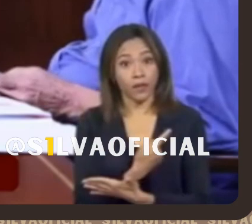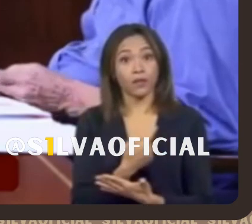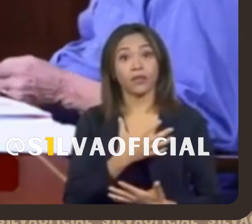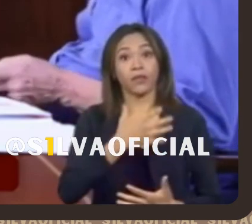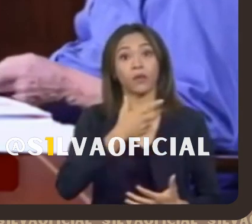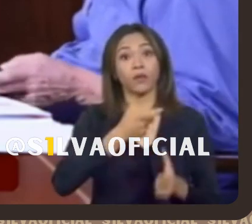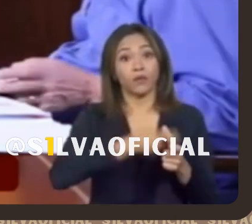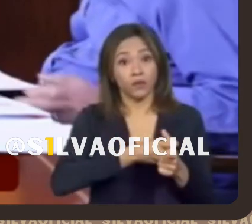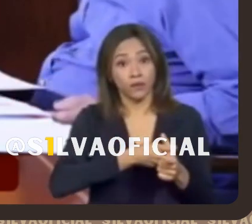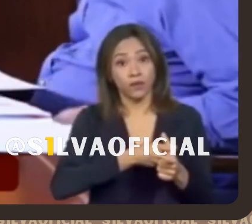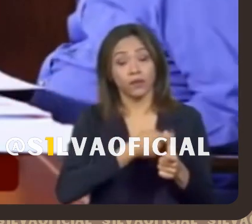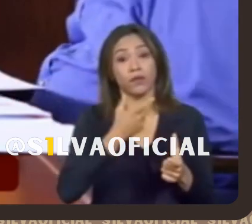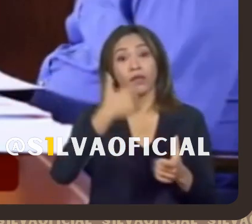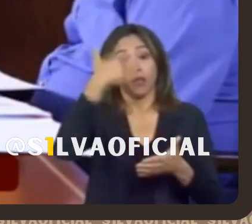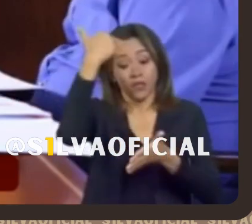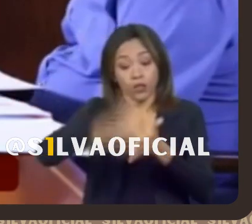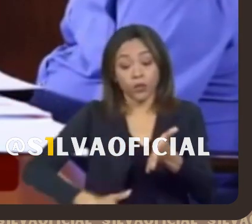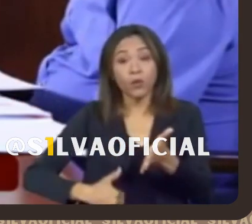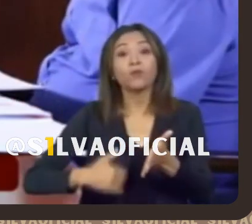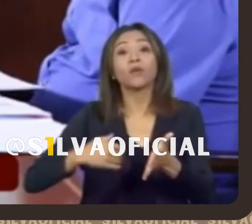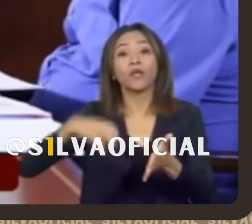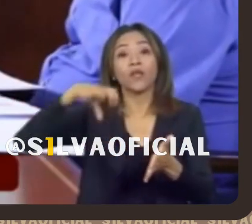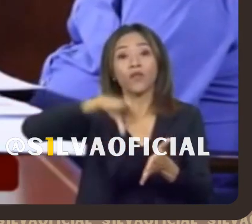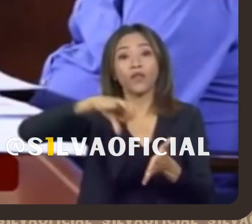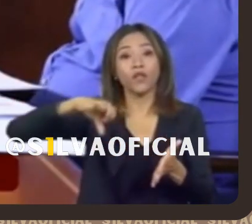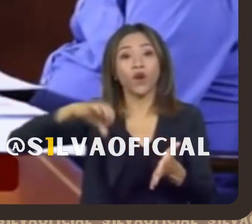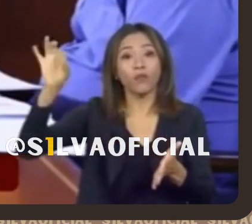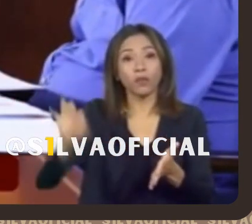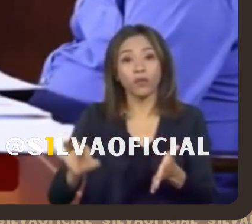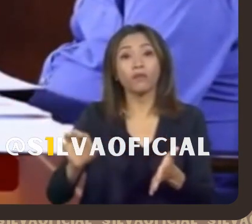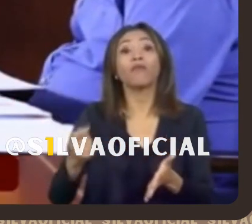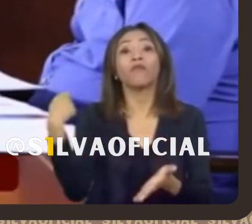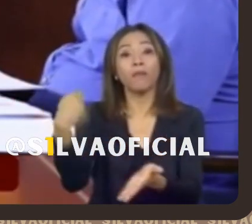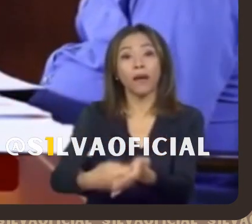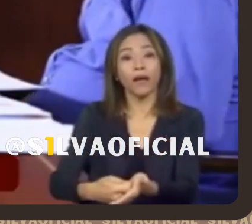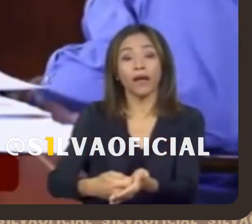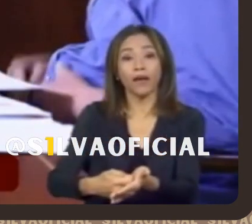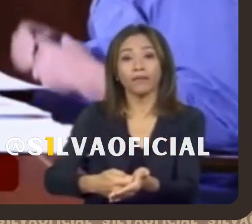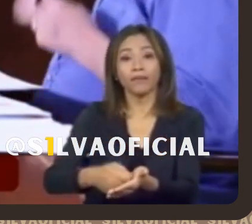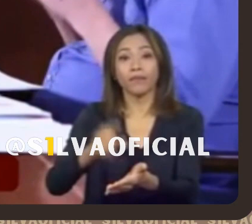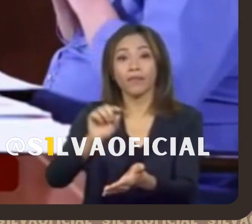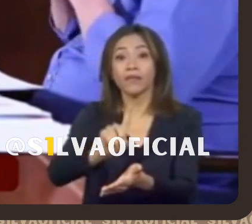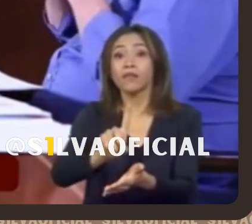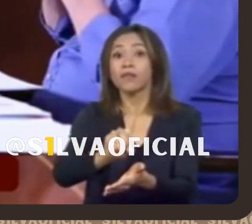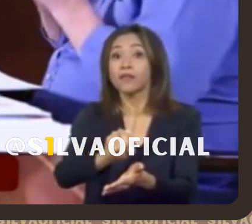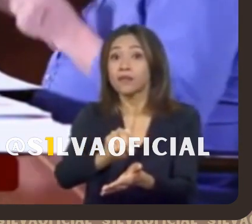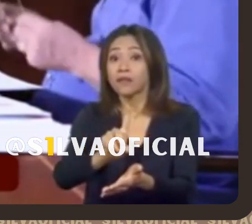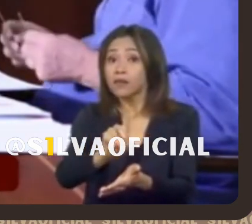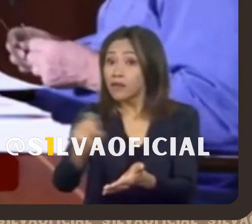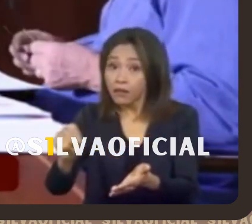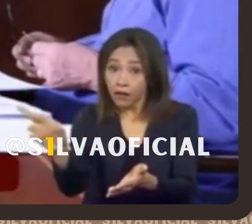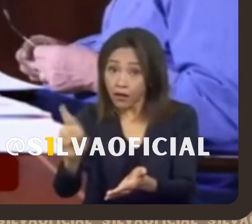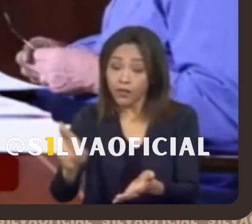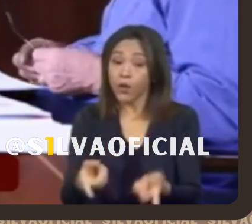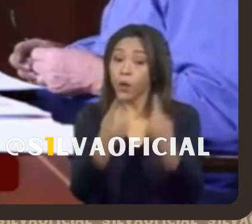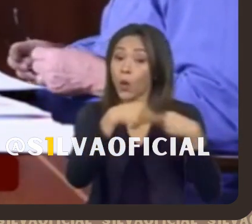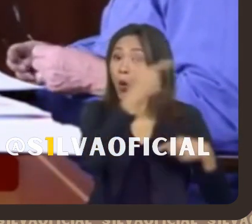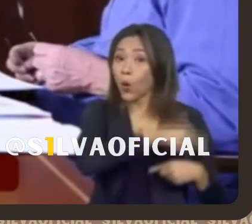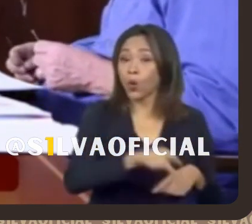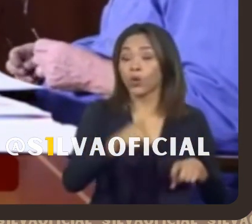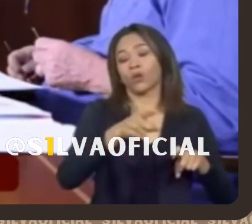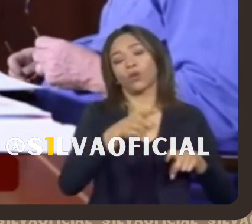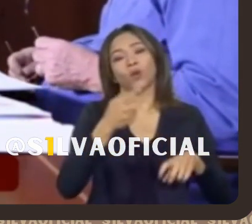ele vai ter um desconto de R 99% vai pagar R 100 1,98 por. um aluno de odontologia que de Minas Gerais uma